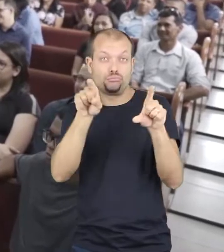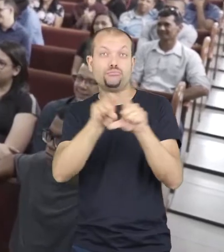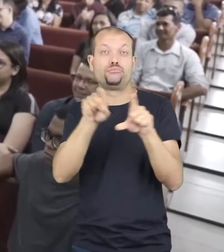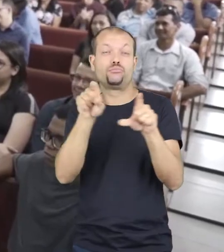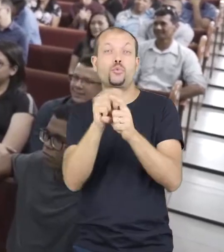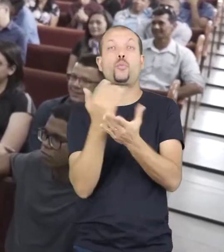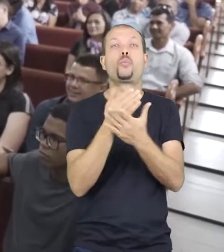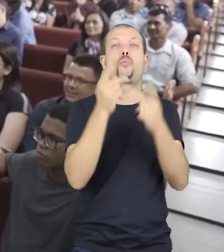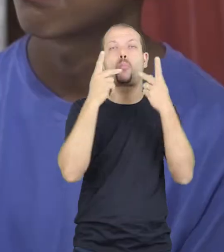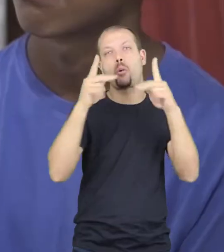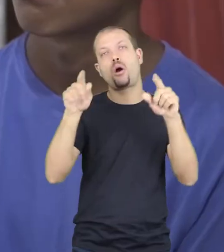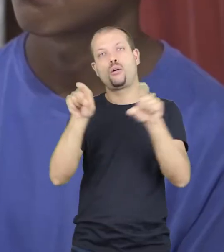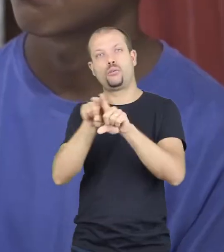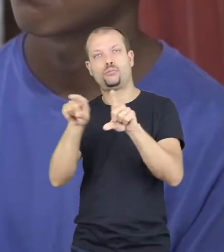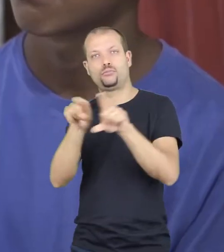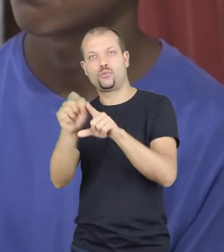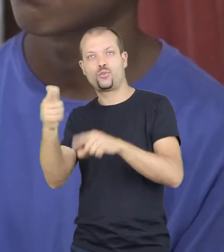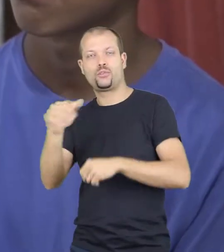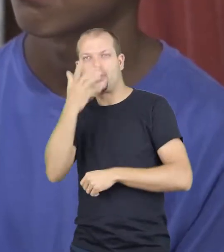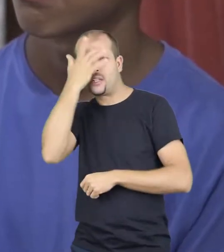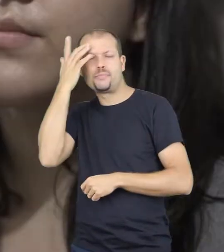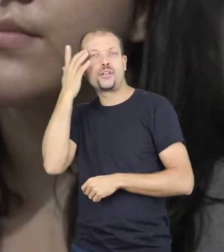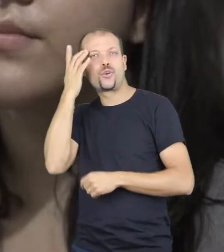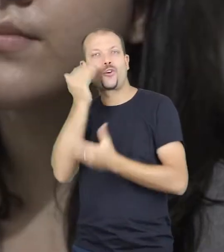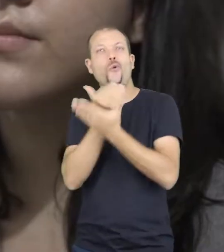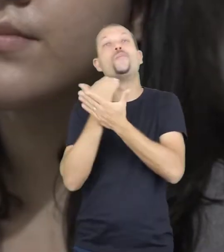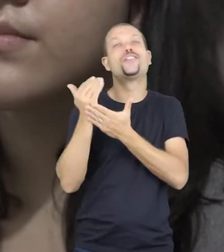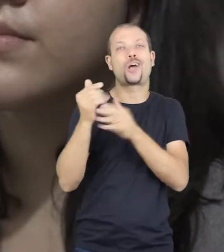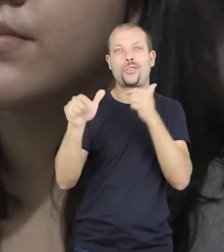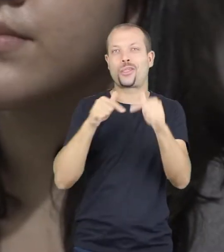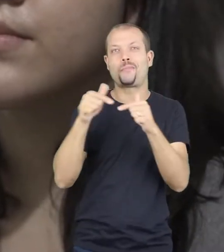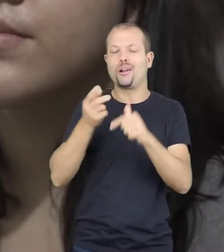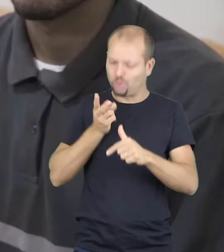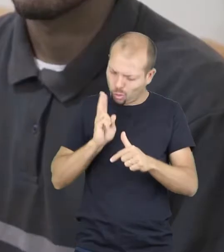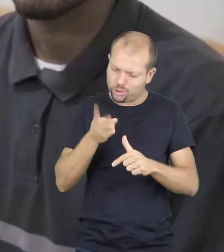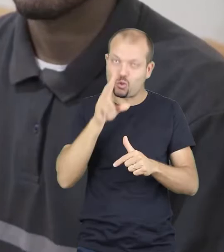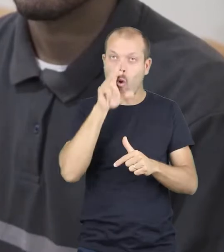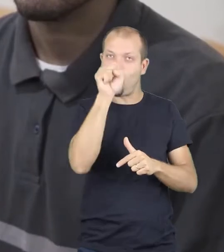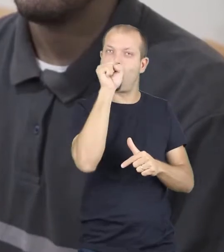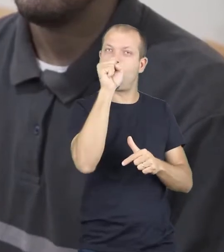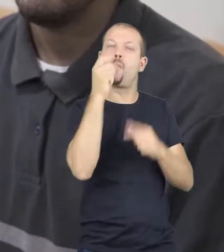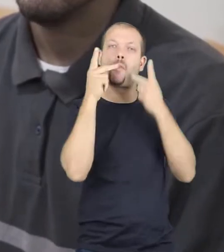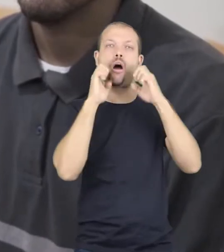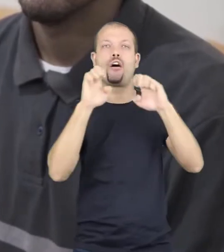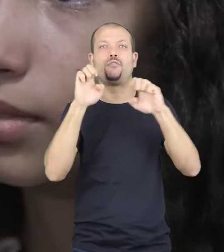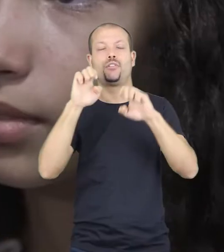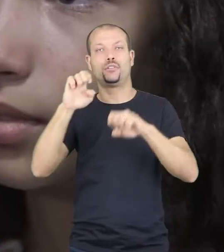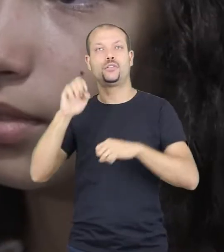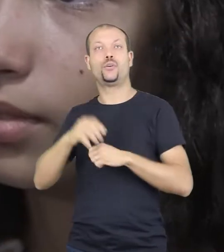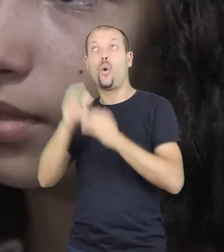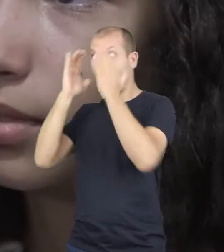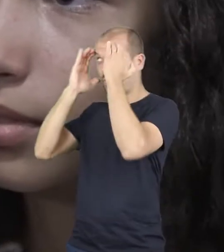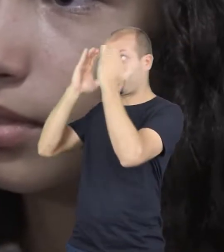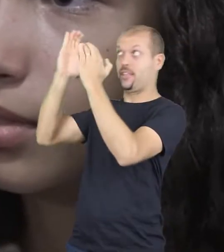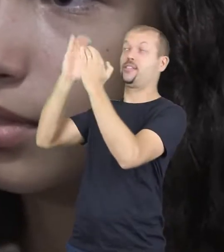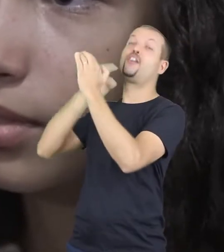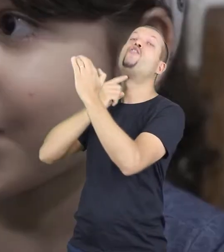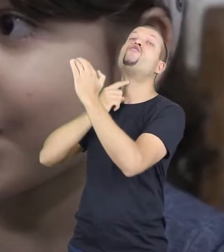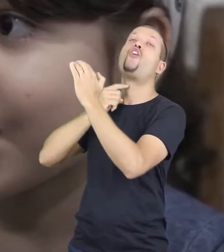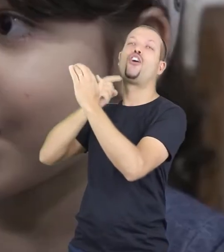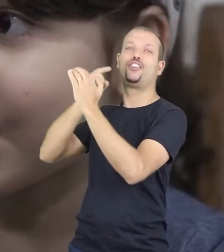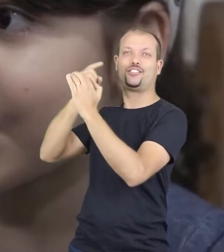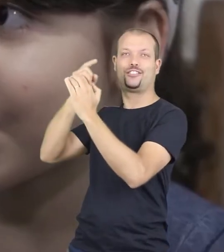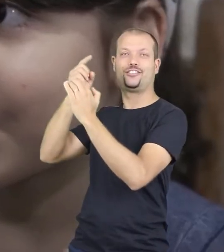abertos. Os pioneiros seguem atuando no evangelismo e a ordem do Mestre está